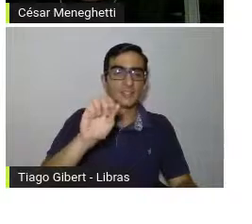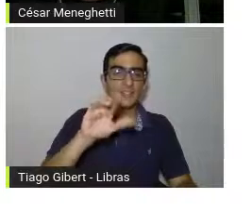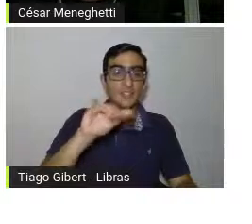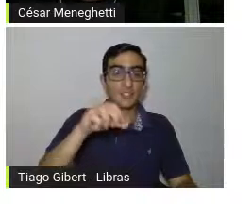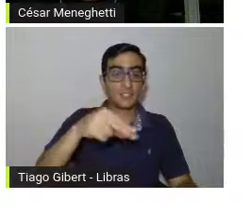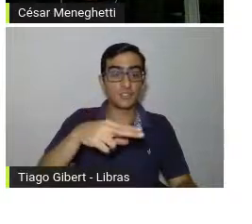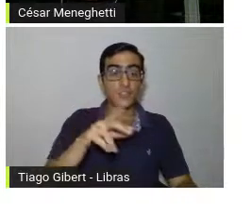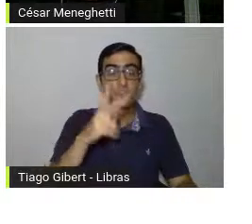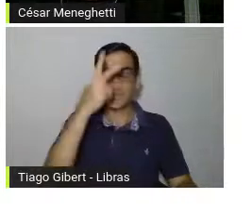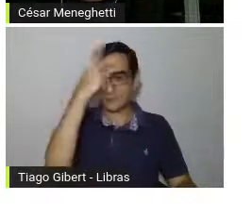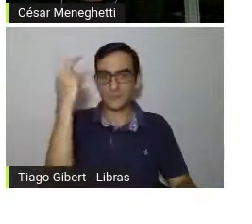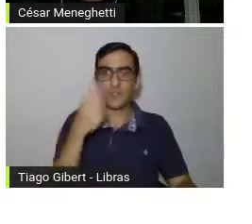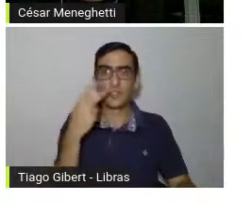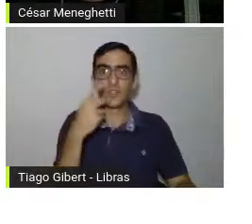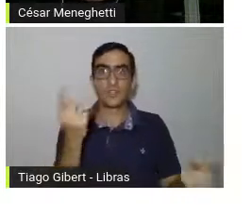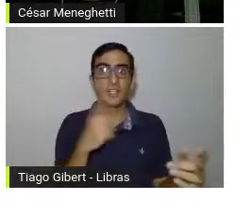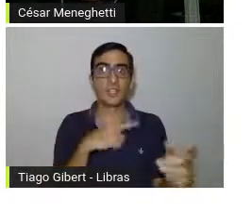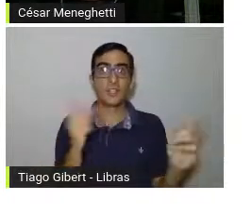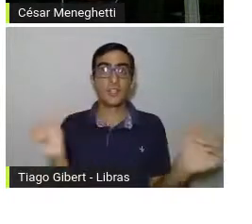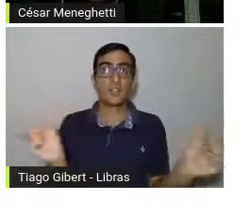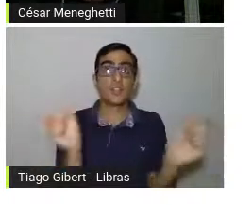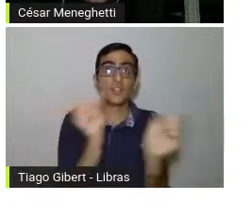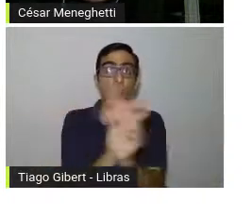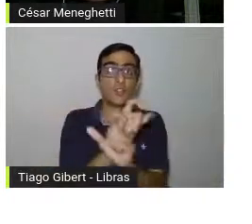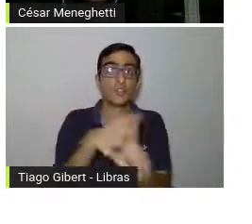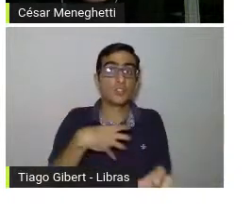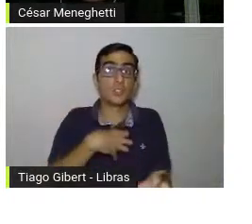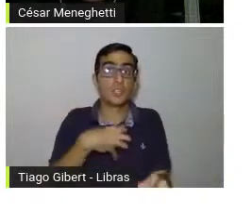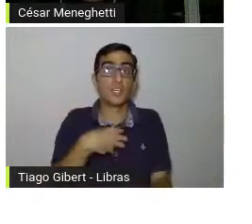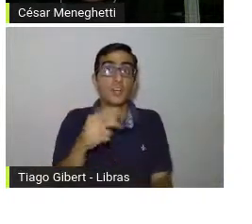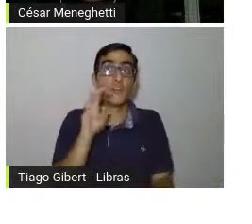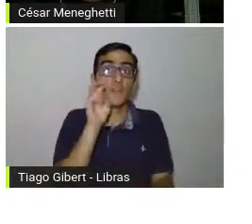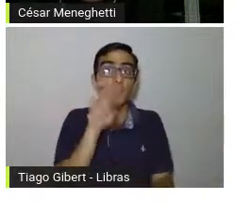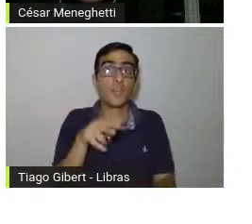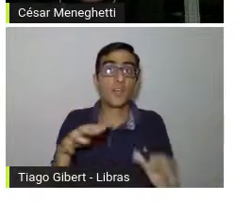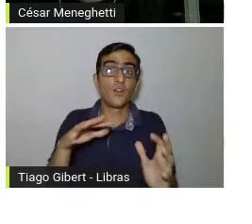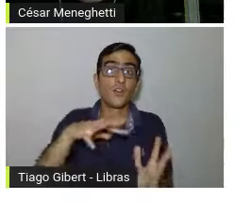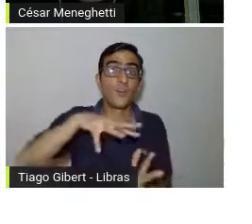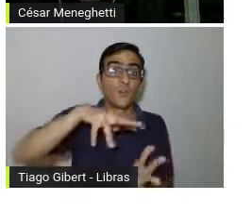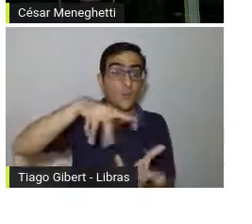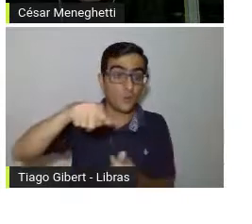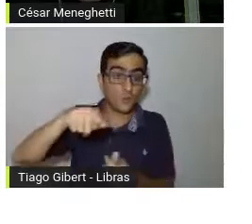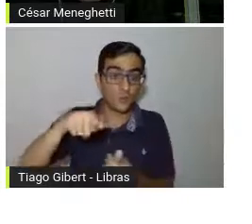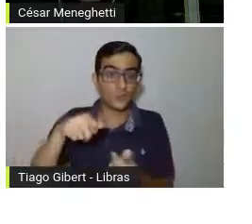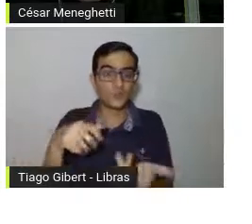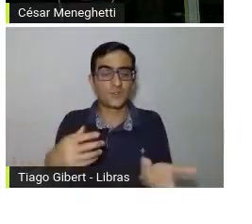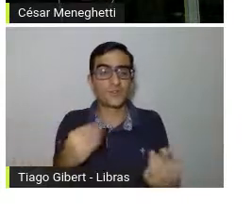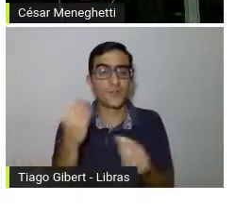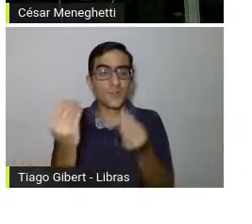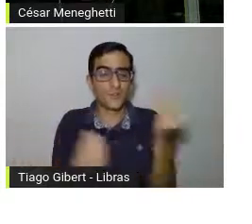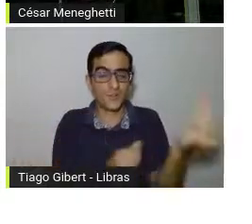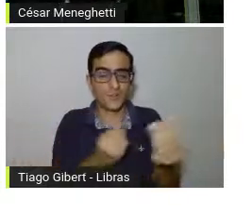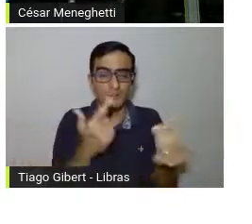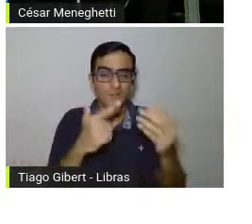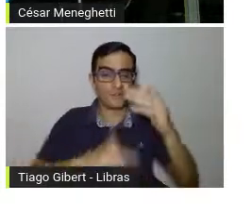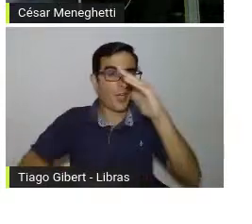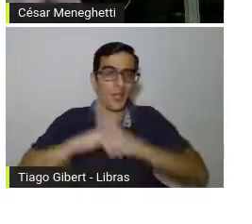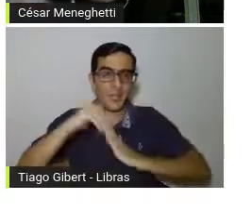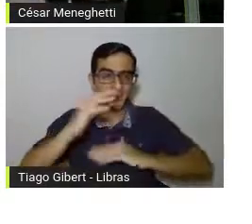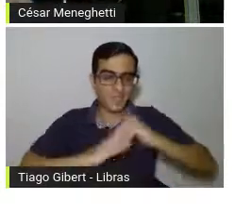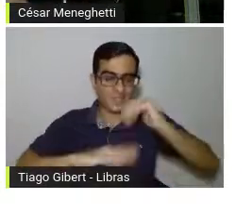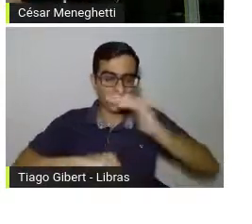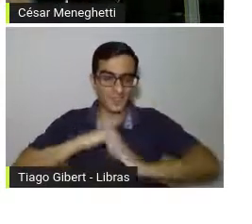contrário, que é um modo de ver o mundo diferente dessas pessoas com desabilidade. Então, ficou,